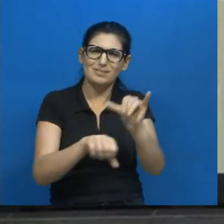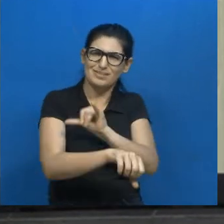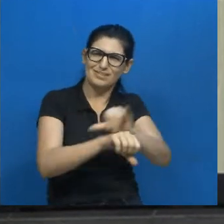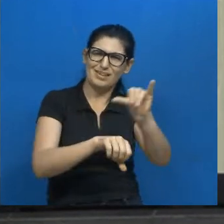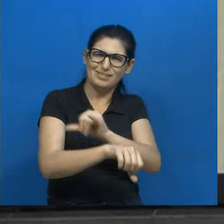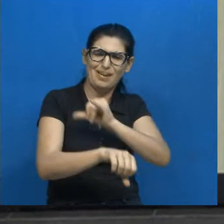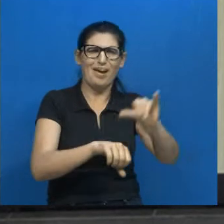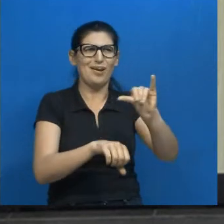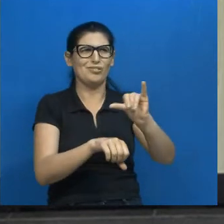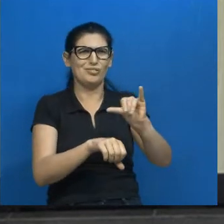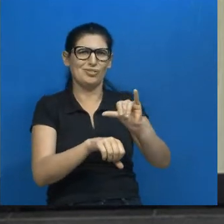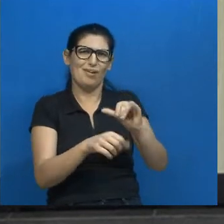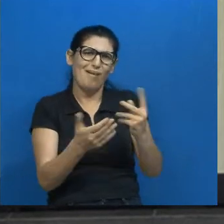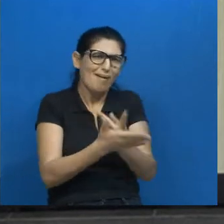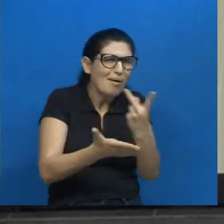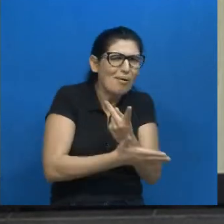sendo